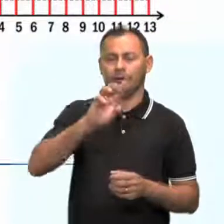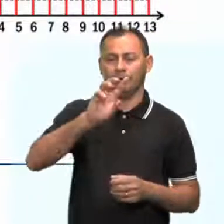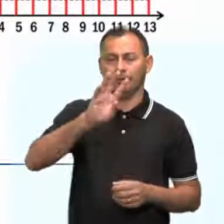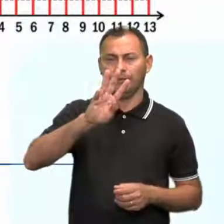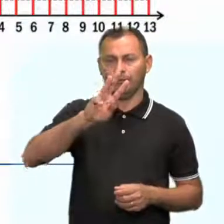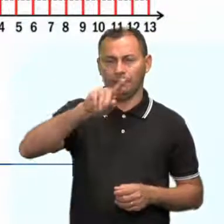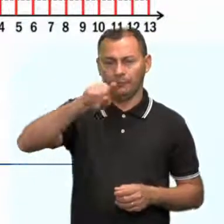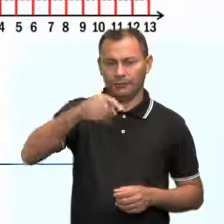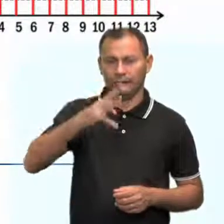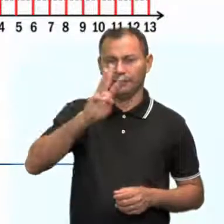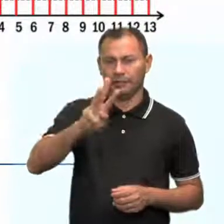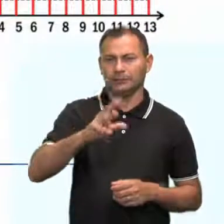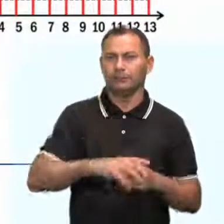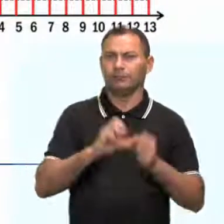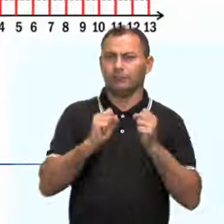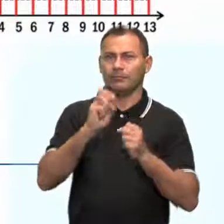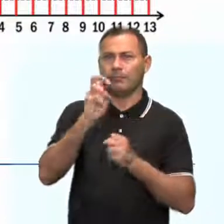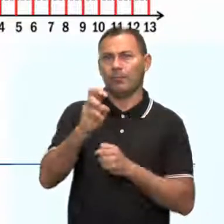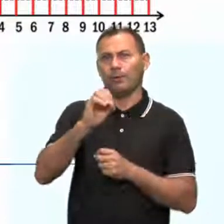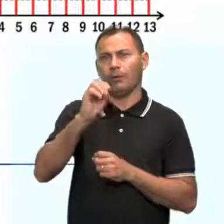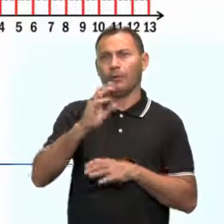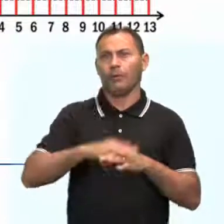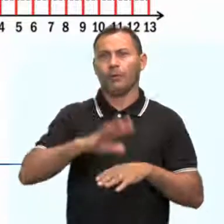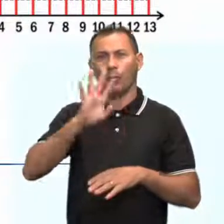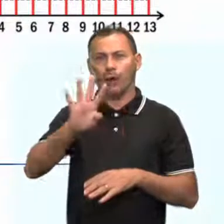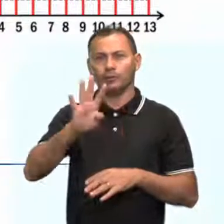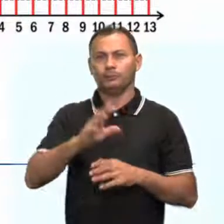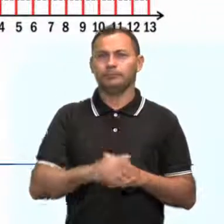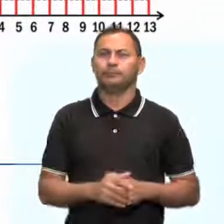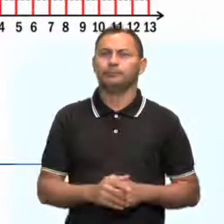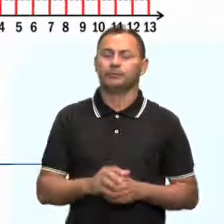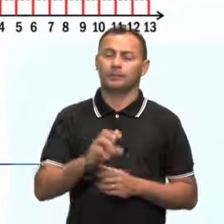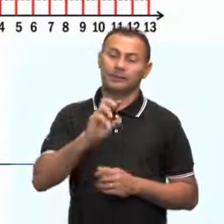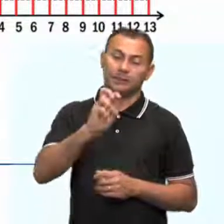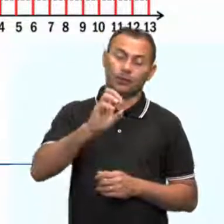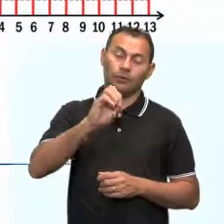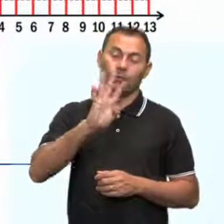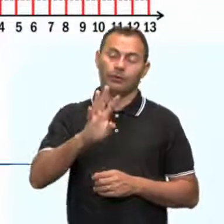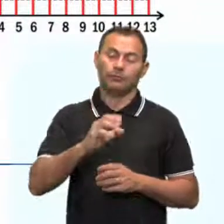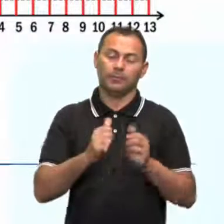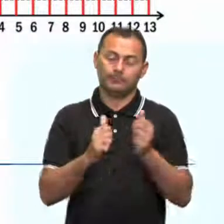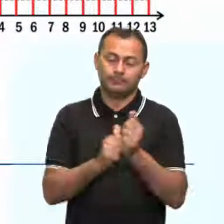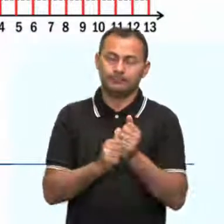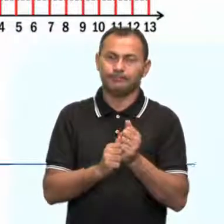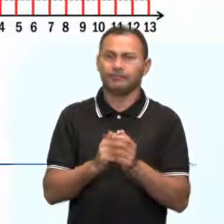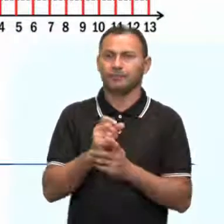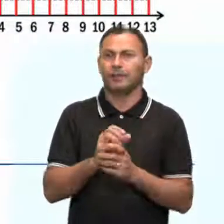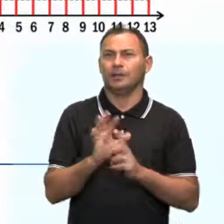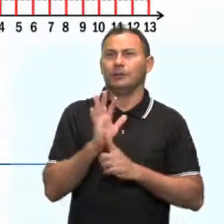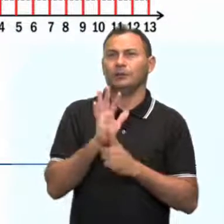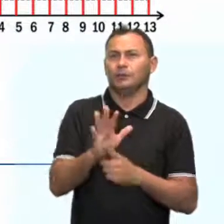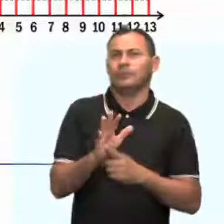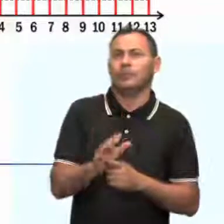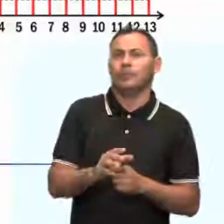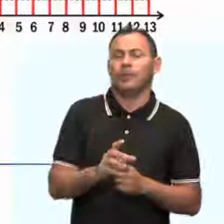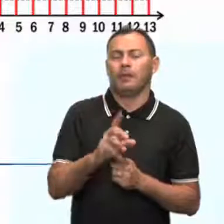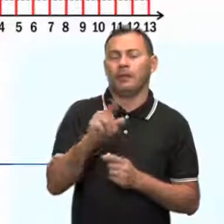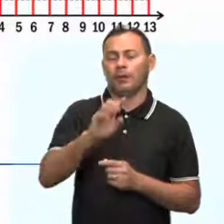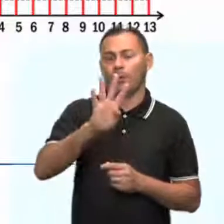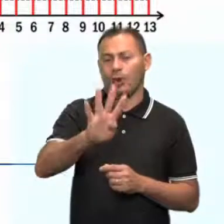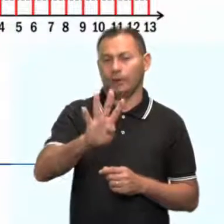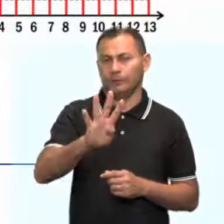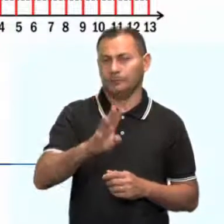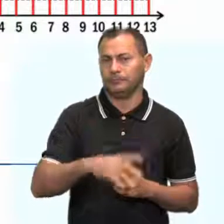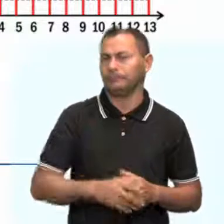4,3. Como ele só pode ser 5 ou ele pode ser 4, a gente aproxima ele para o mais próximo. Então, ele mostrou como